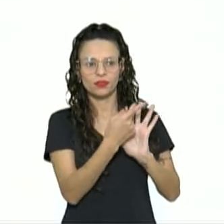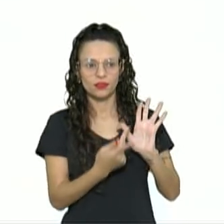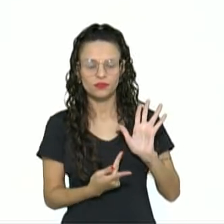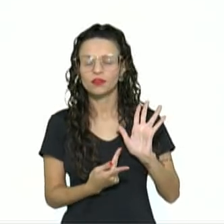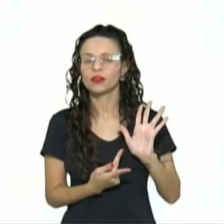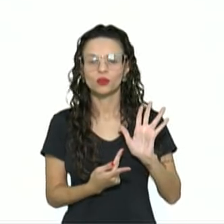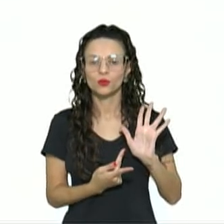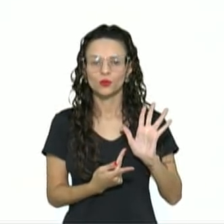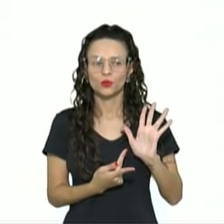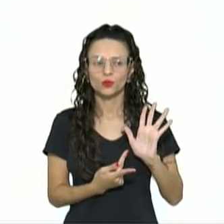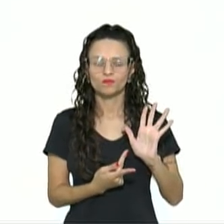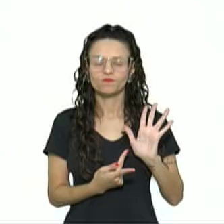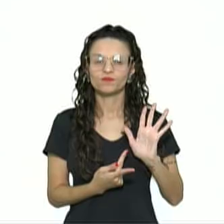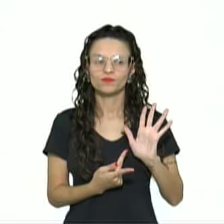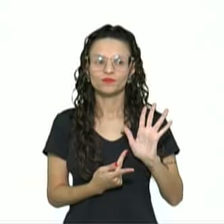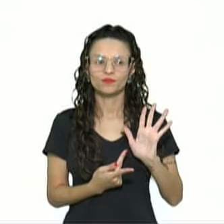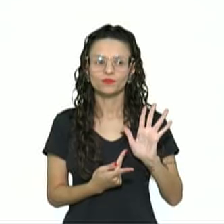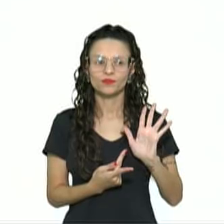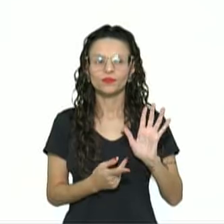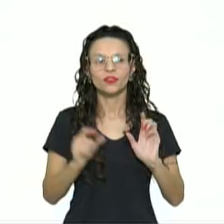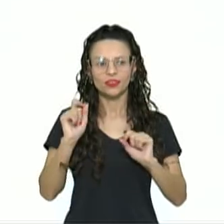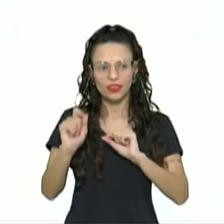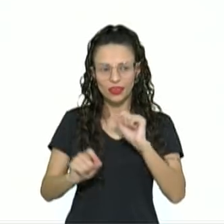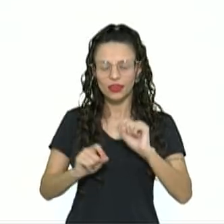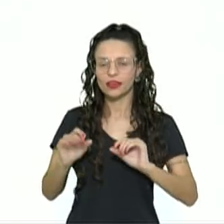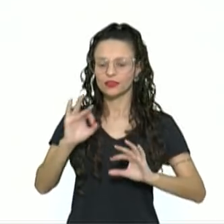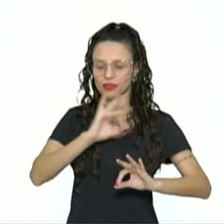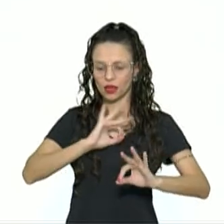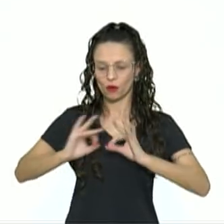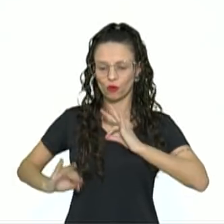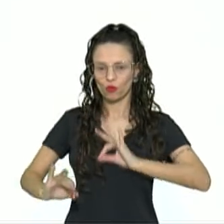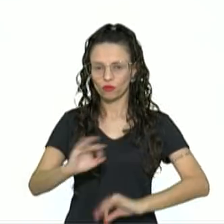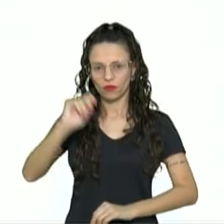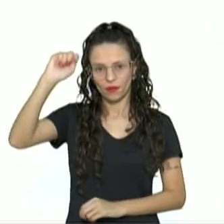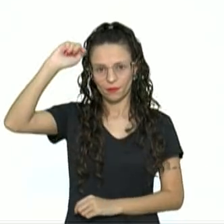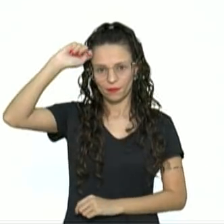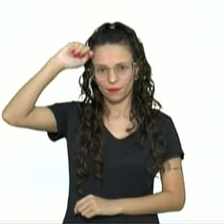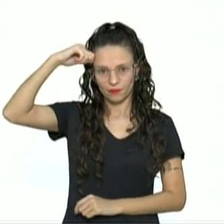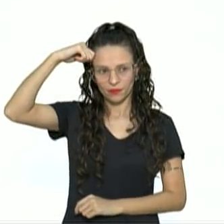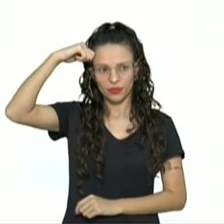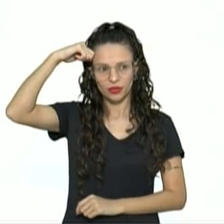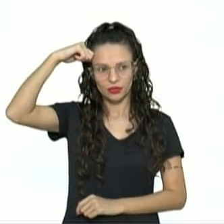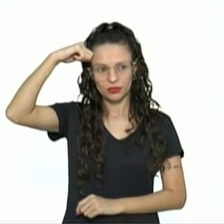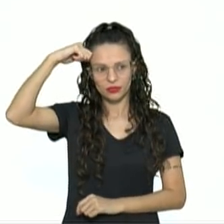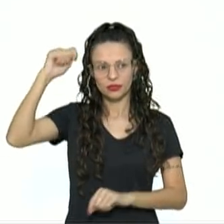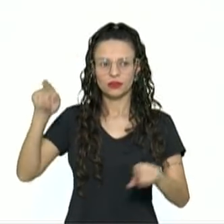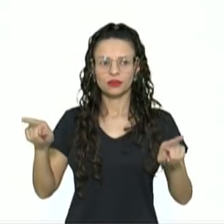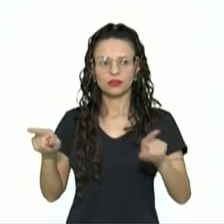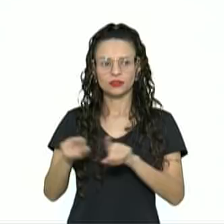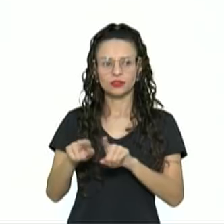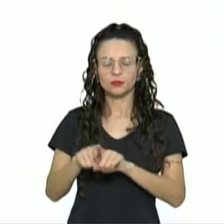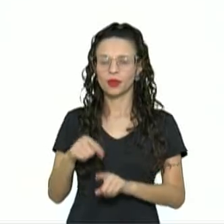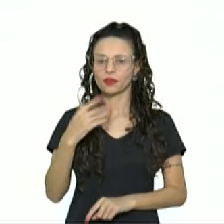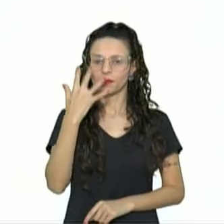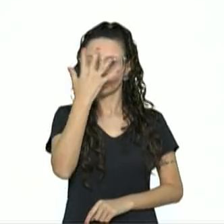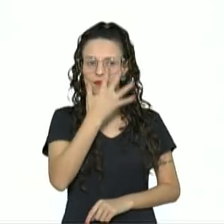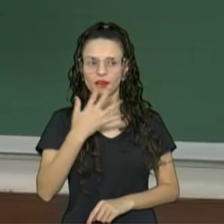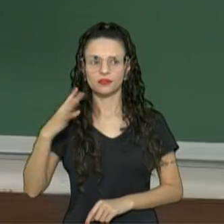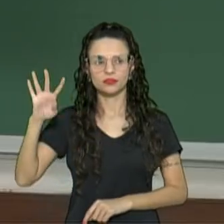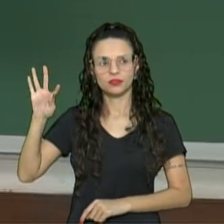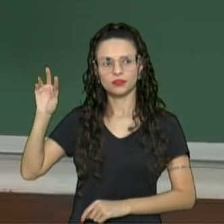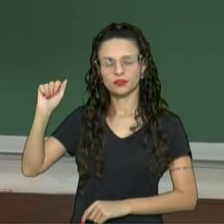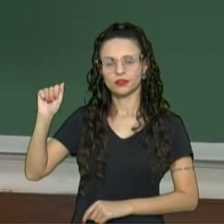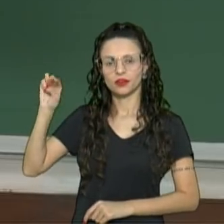do Apuqueueika, da onça preta, né, como também a fase dos tamacós, né? Então, outro